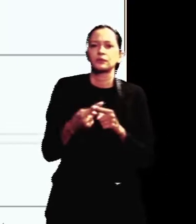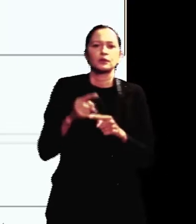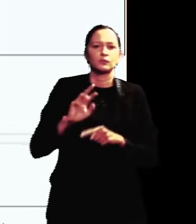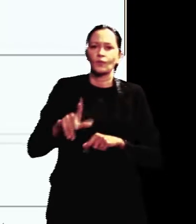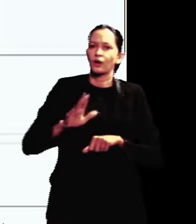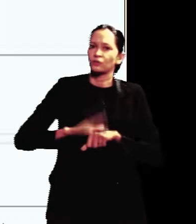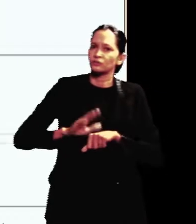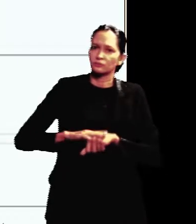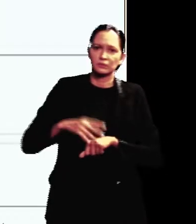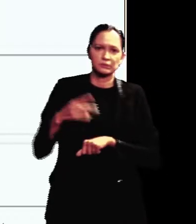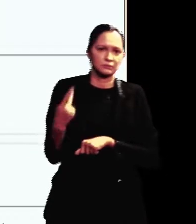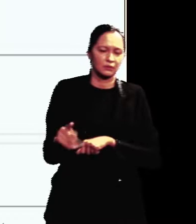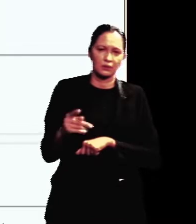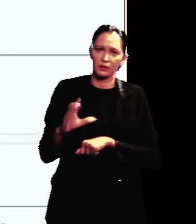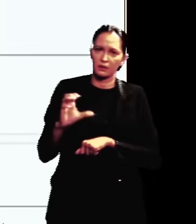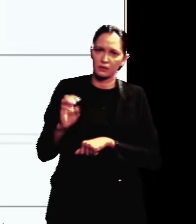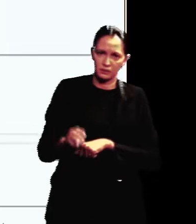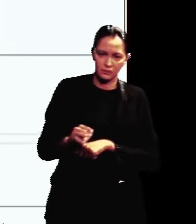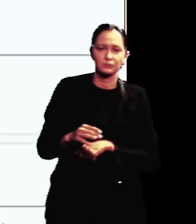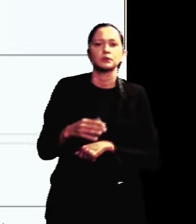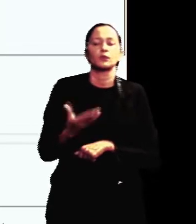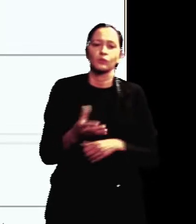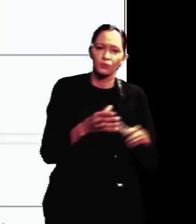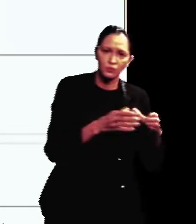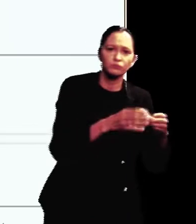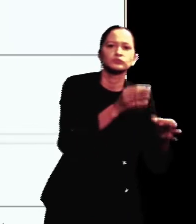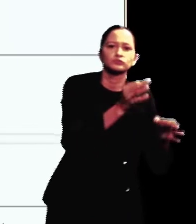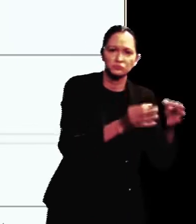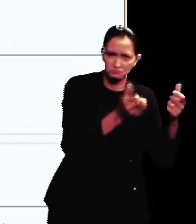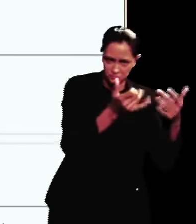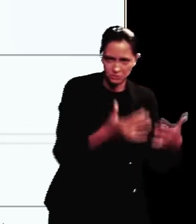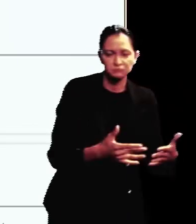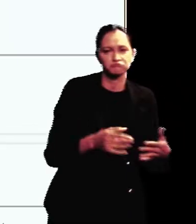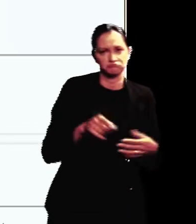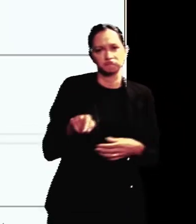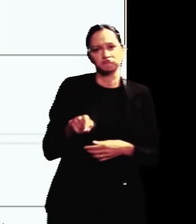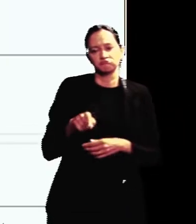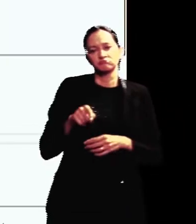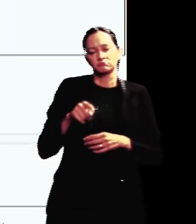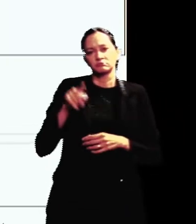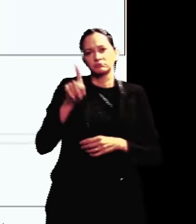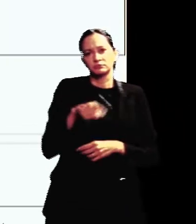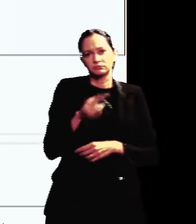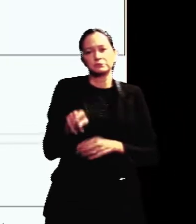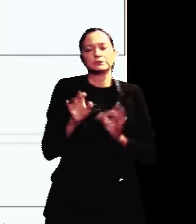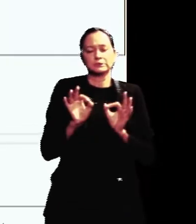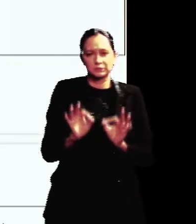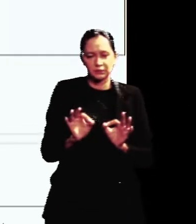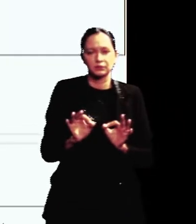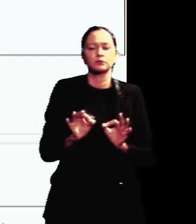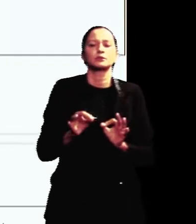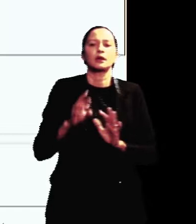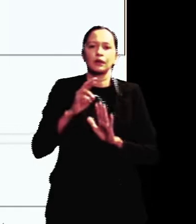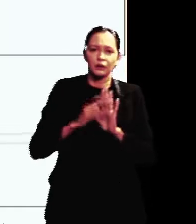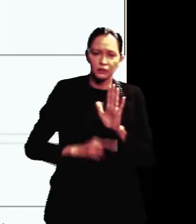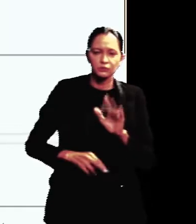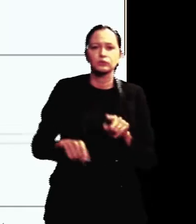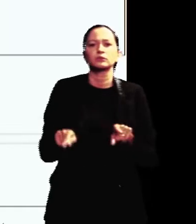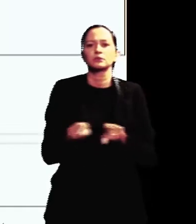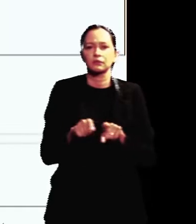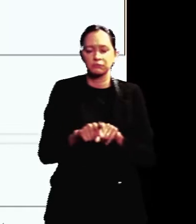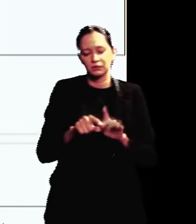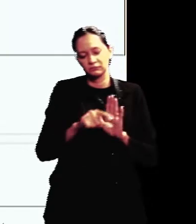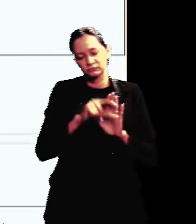iniciativa. A Procuradoria manifestou pela constitucionalidade do veto parcial, o relator Pedro Azulão manifestou pela manutenção do veto. Com a